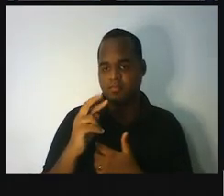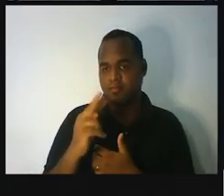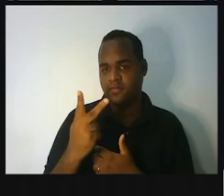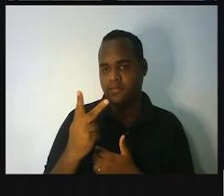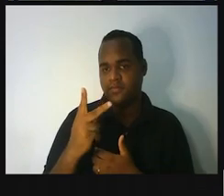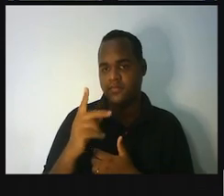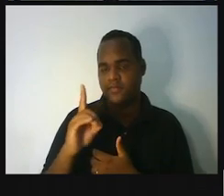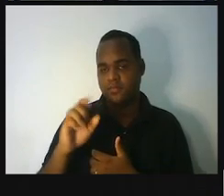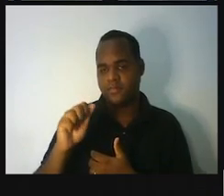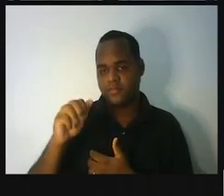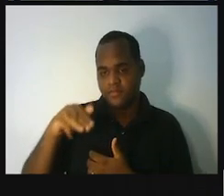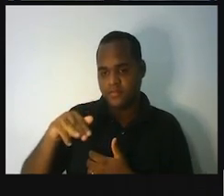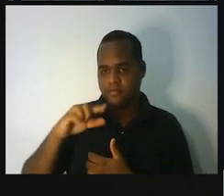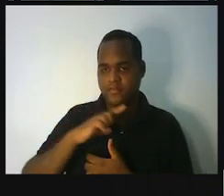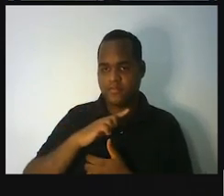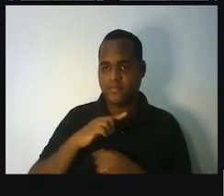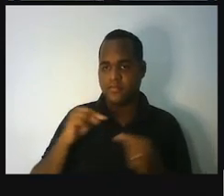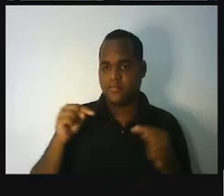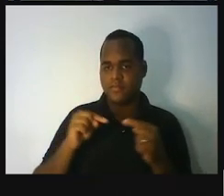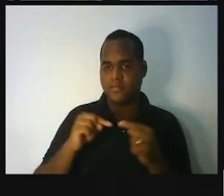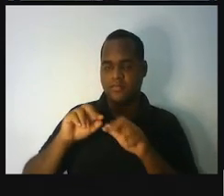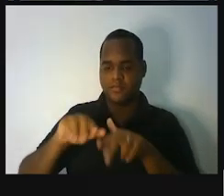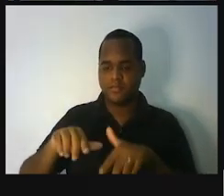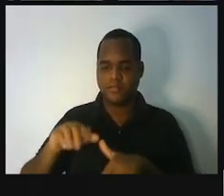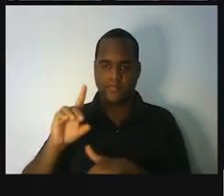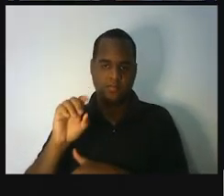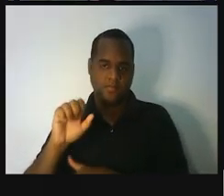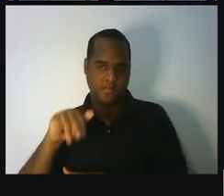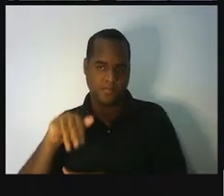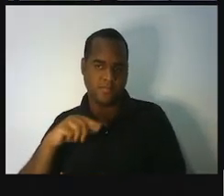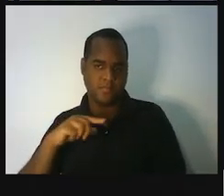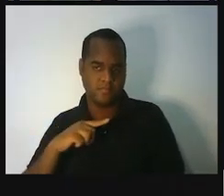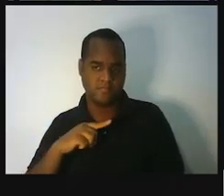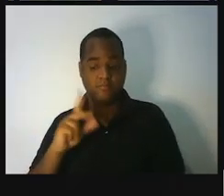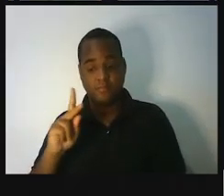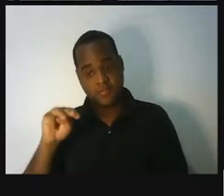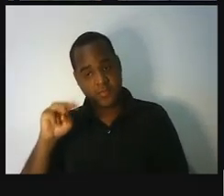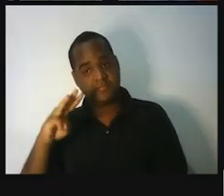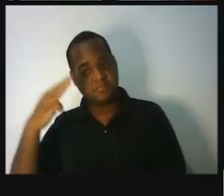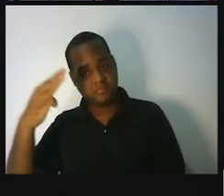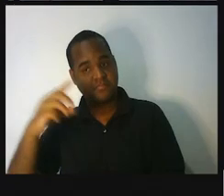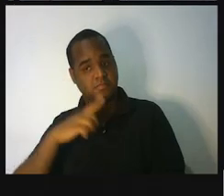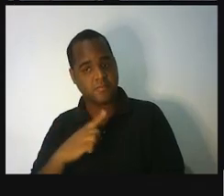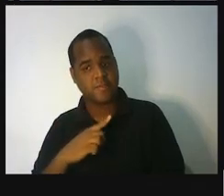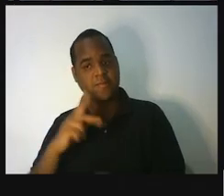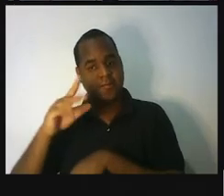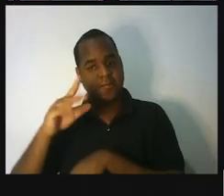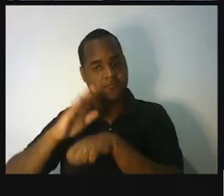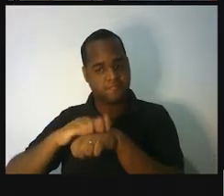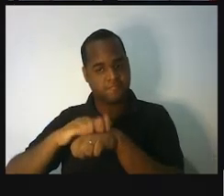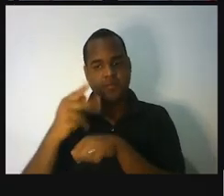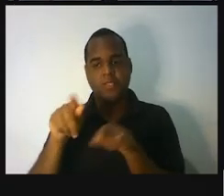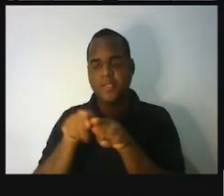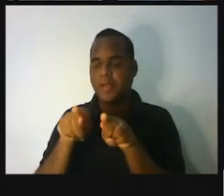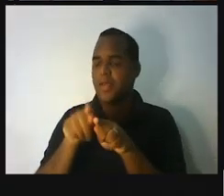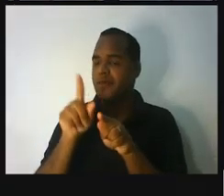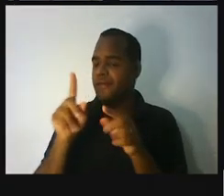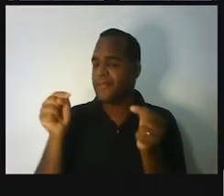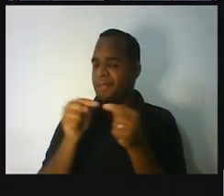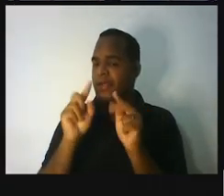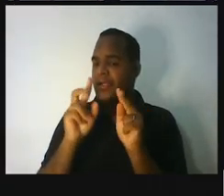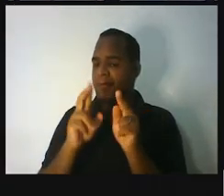cúbico, tenta colocar tudo em decâmetro cúbico. Ou tudo em quilômetro cúbico, você também vai chegar no